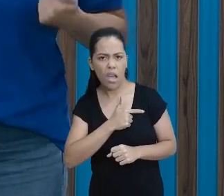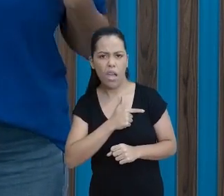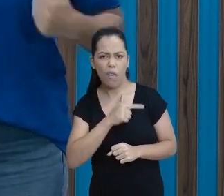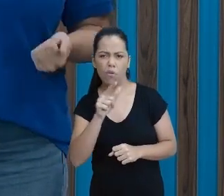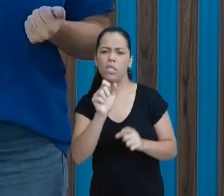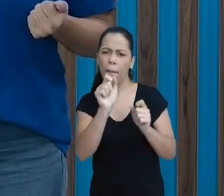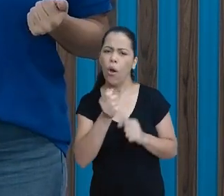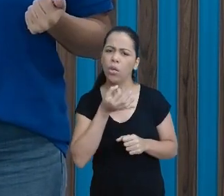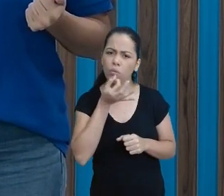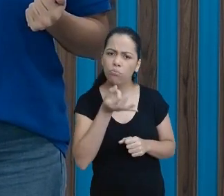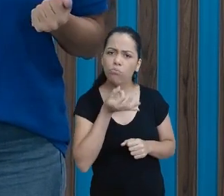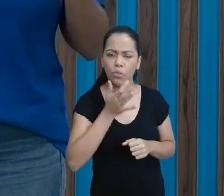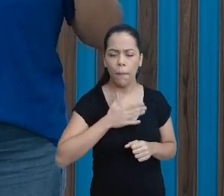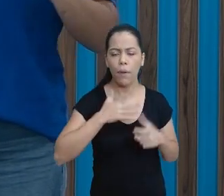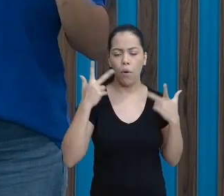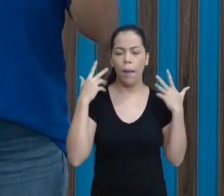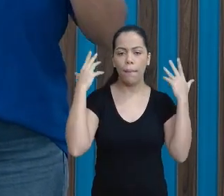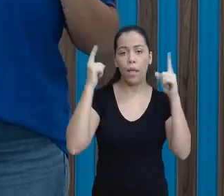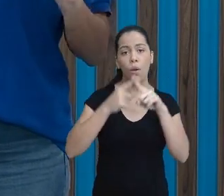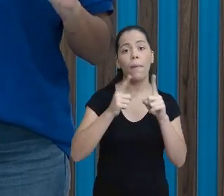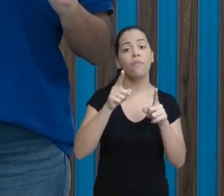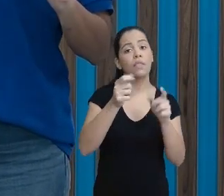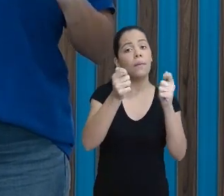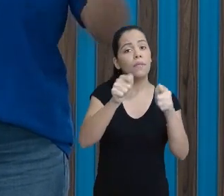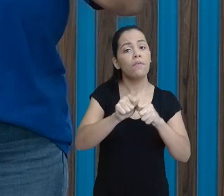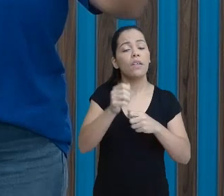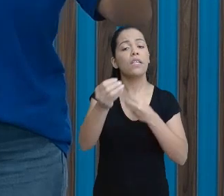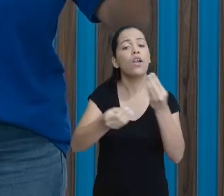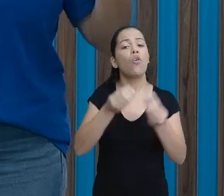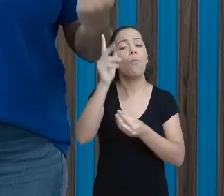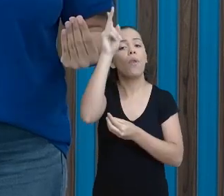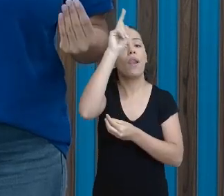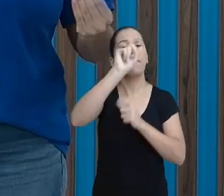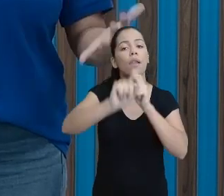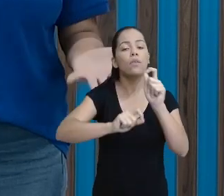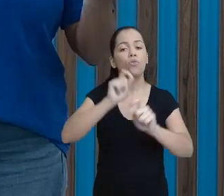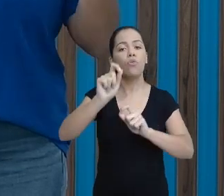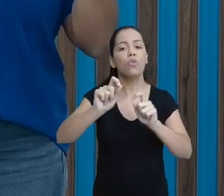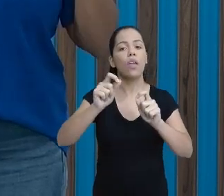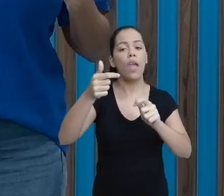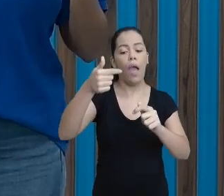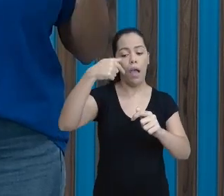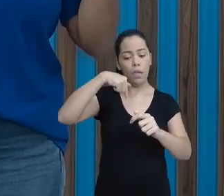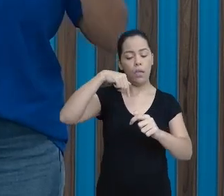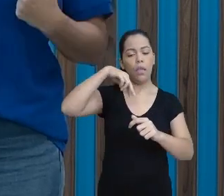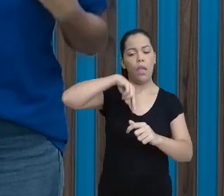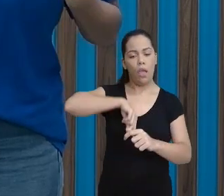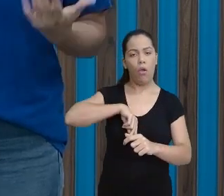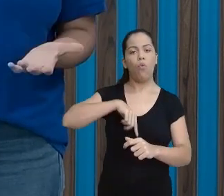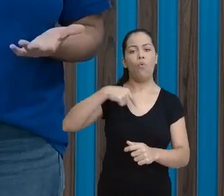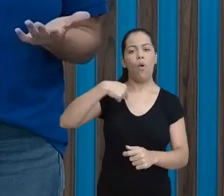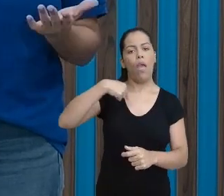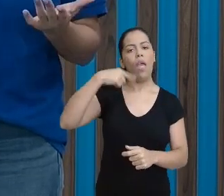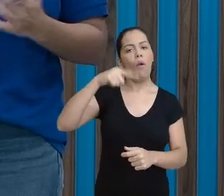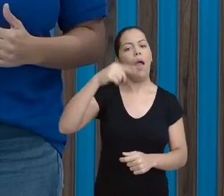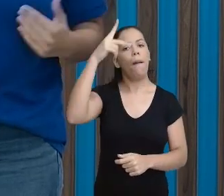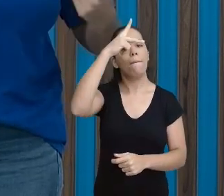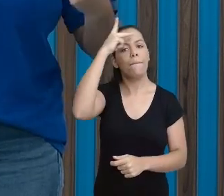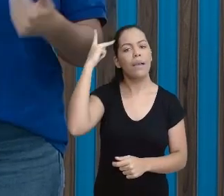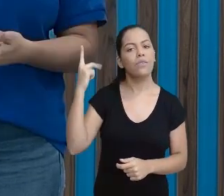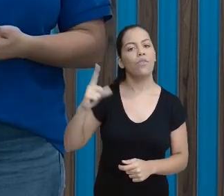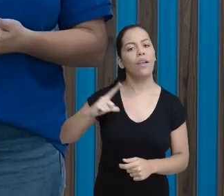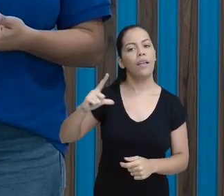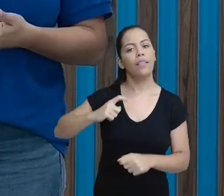podem criticá-lo, mas vocês precisam fazê-lo lembrando que do lado de cá existe uma pessoa que